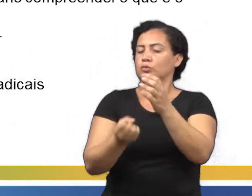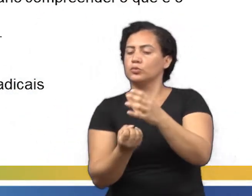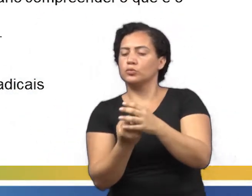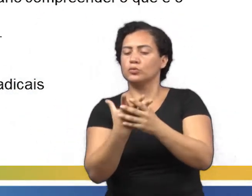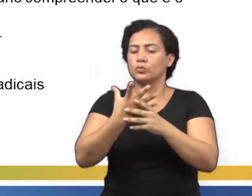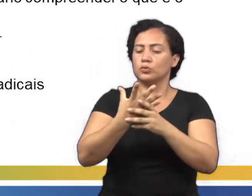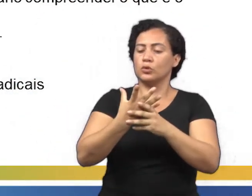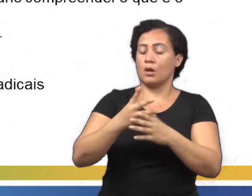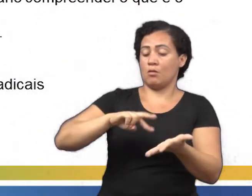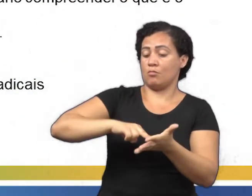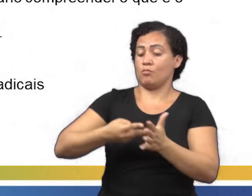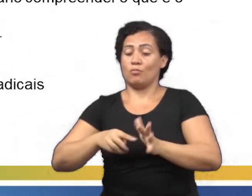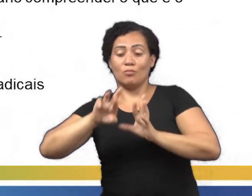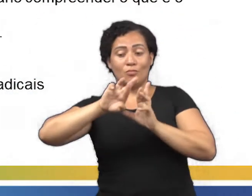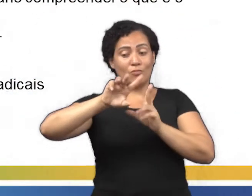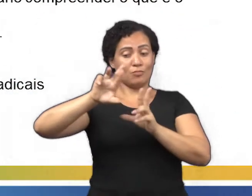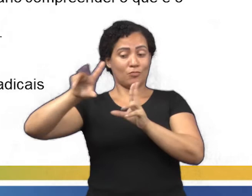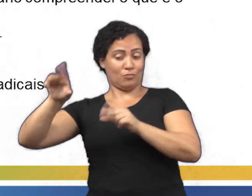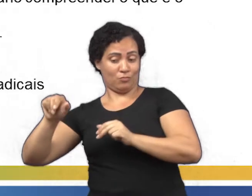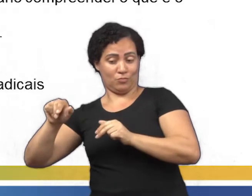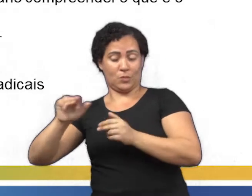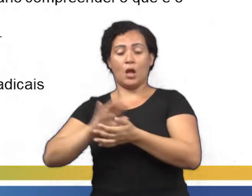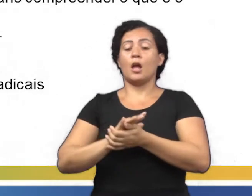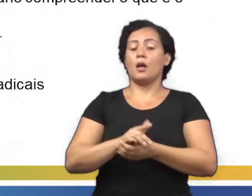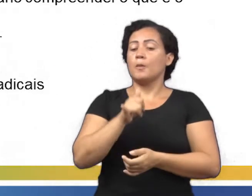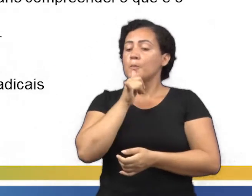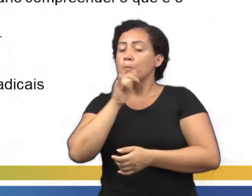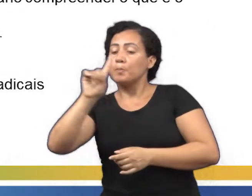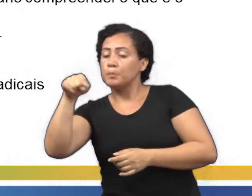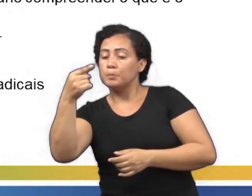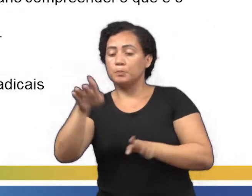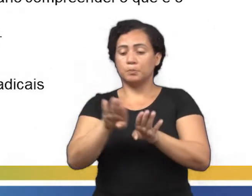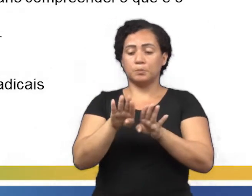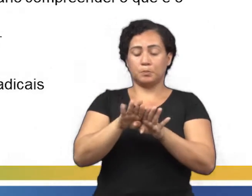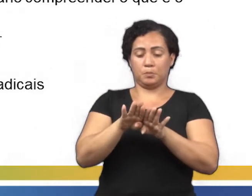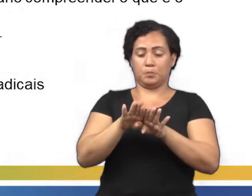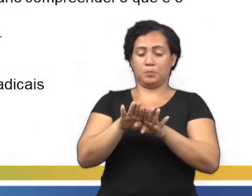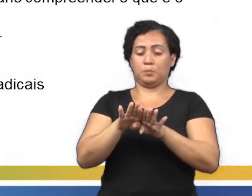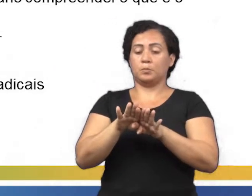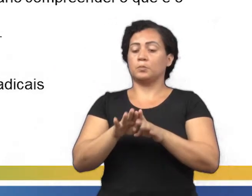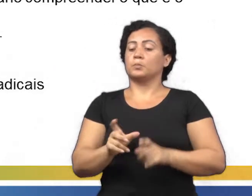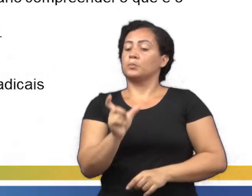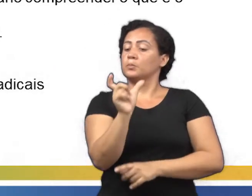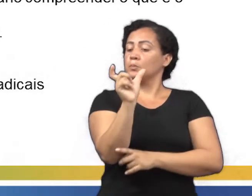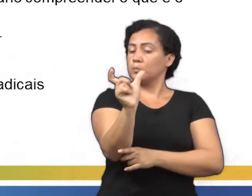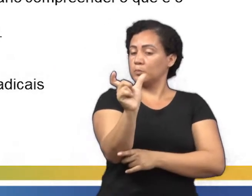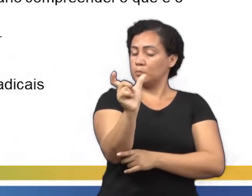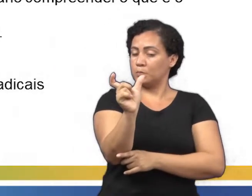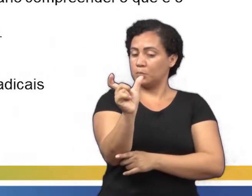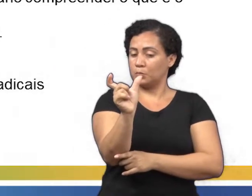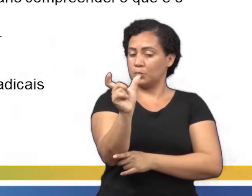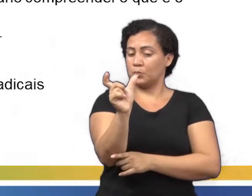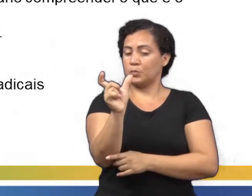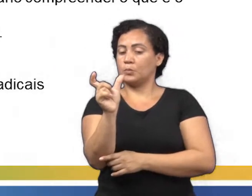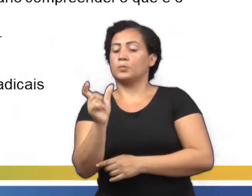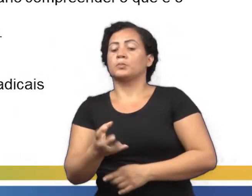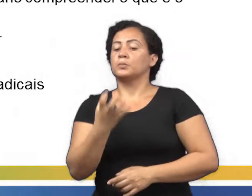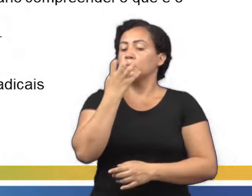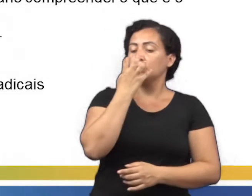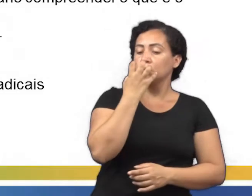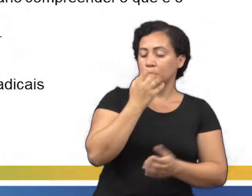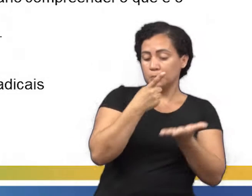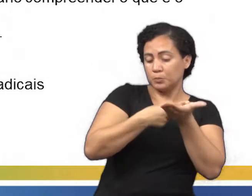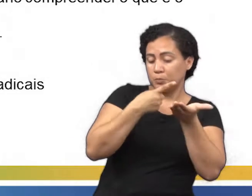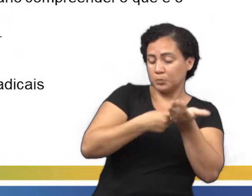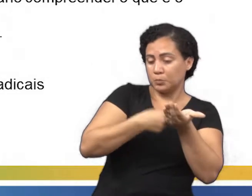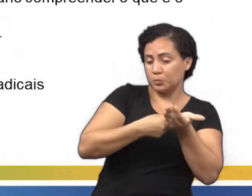elas ganham um novo significado. Vamos ver um outro exemplo? A palavra cachorro quente. Ela